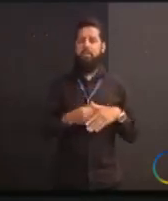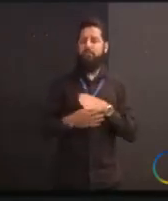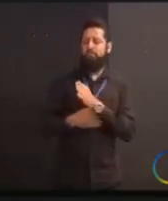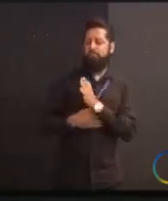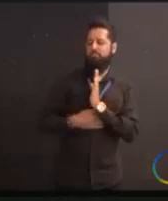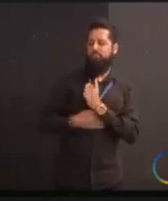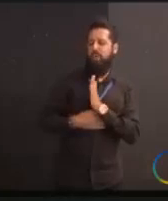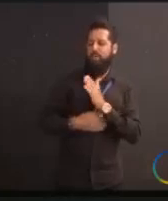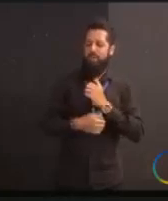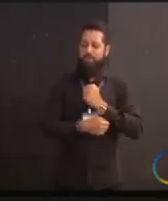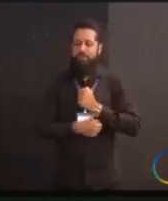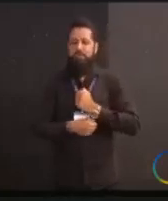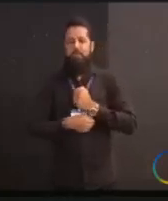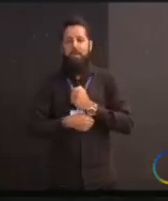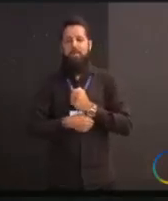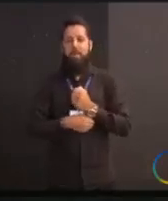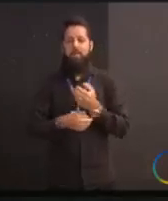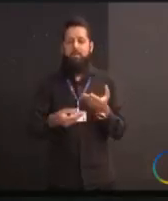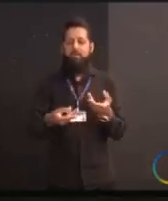menos espera.